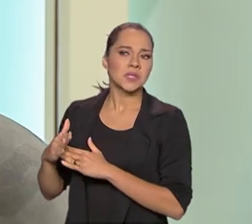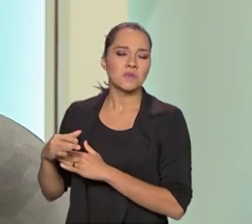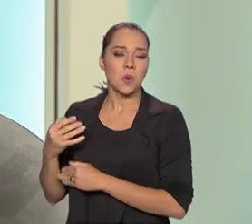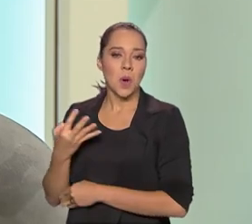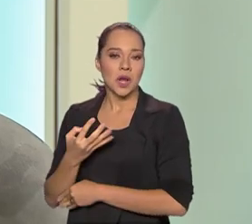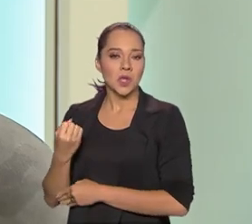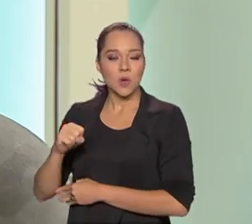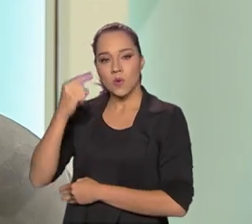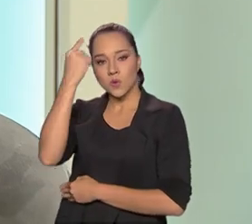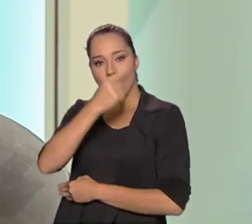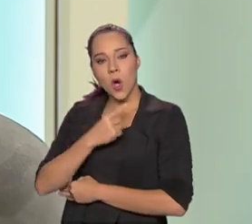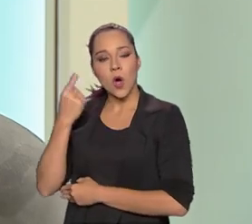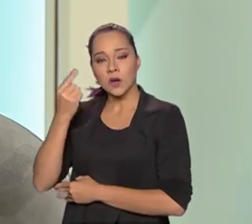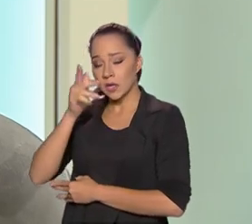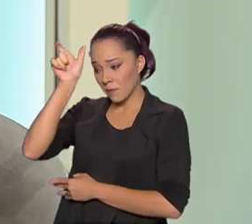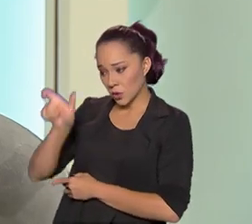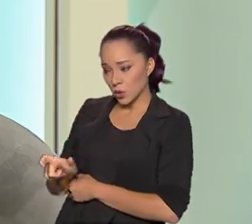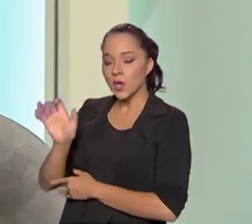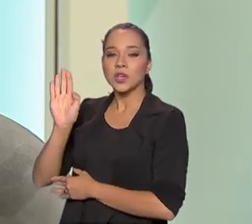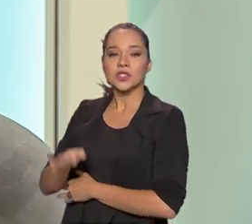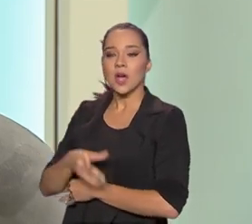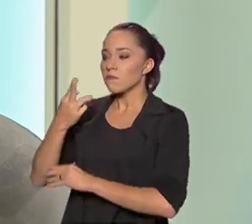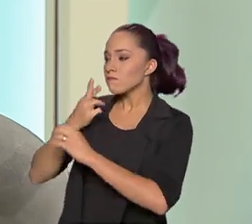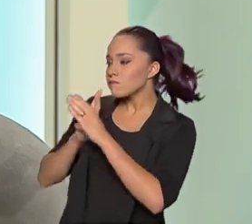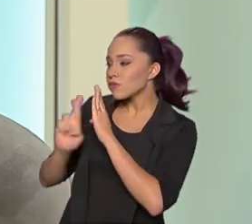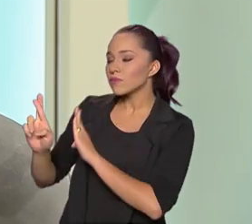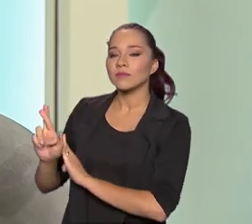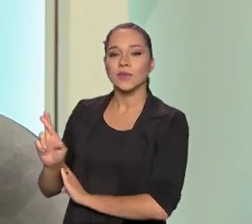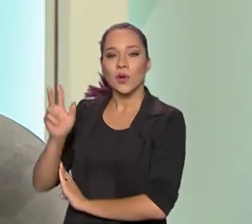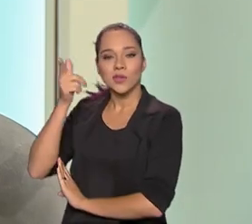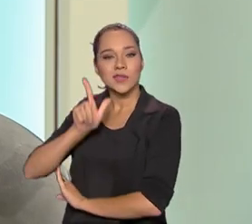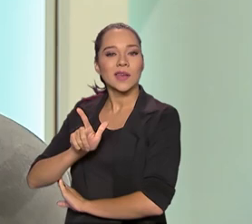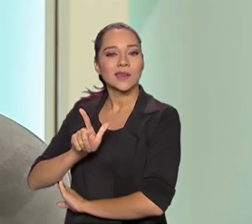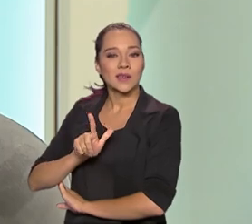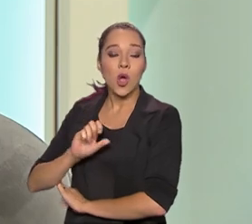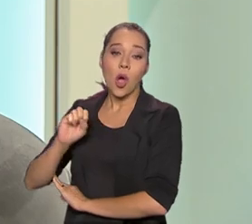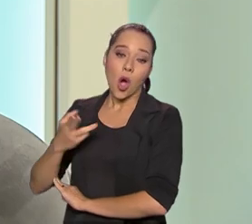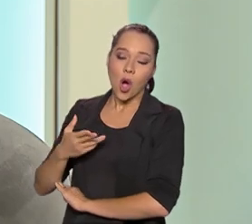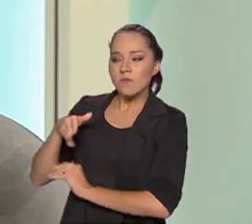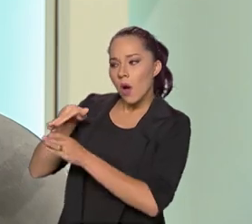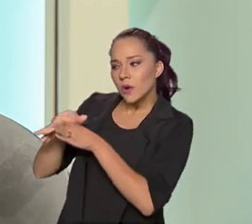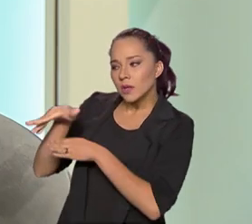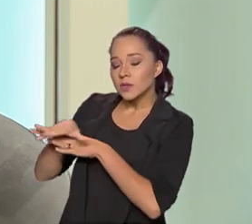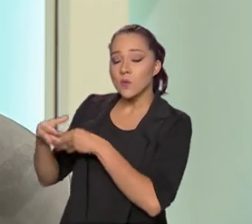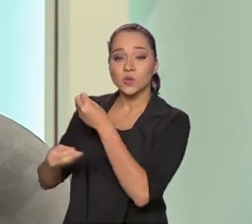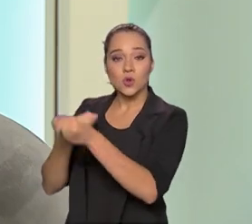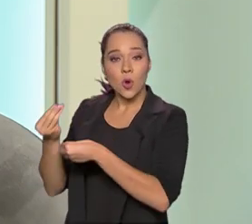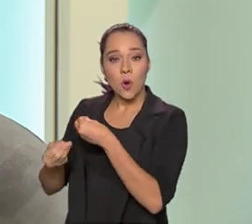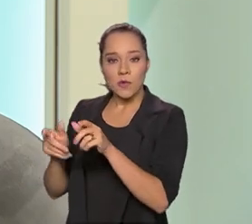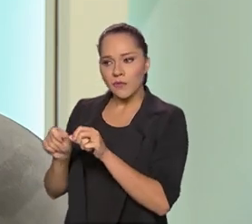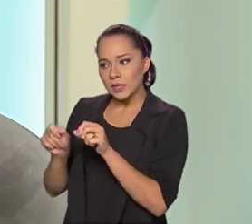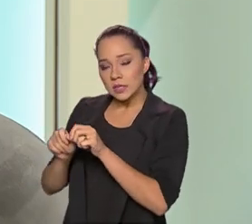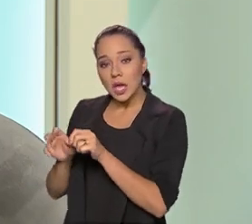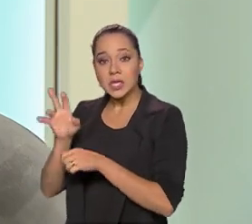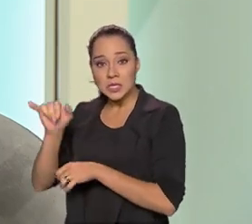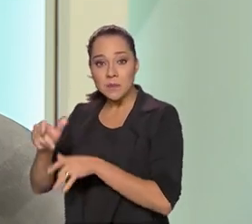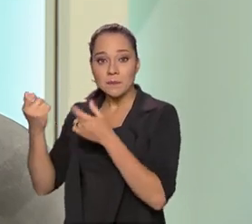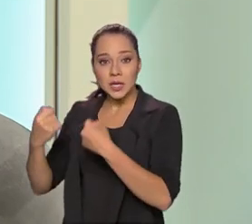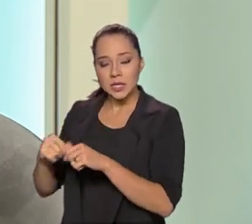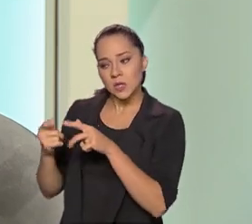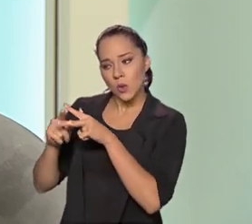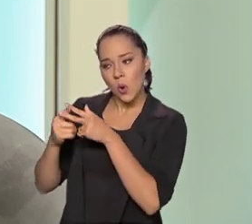48 horas, o contribuinte pode receber a resposta ou a orientação de como proceder caso